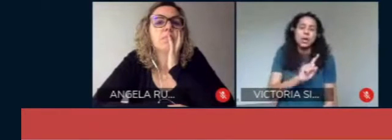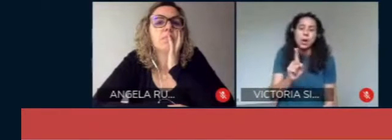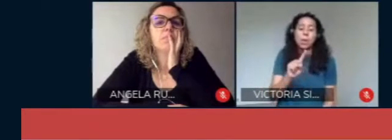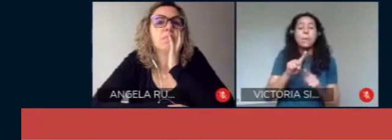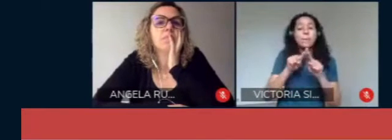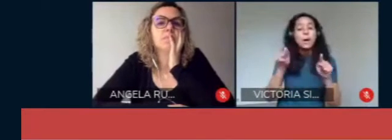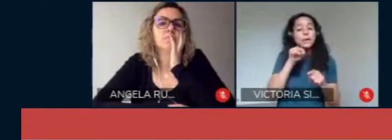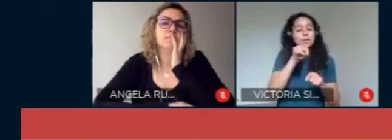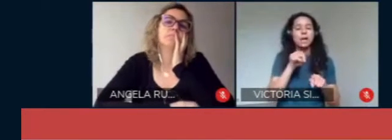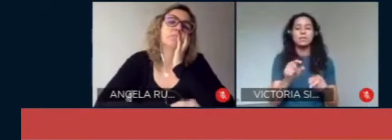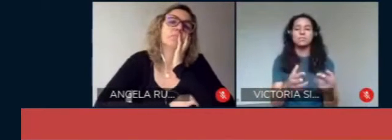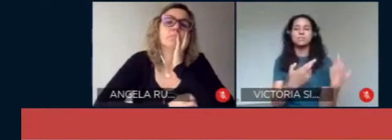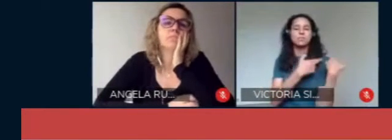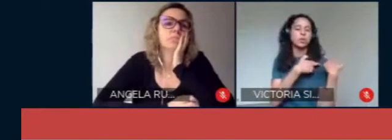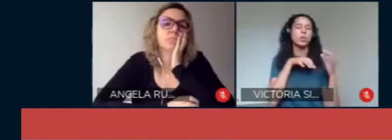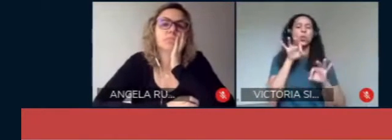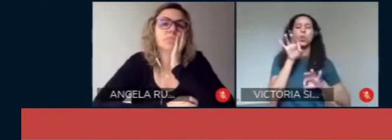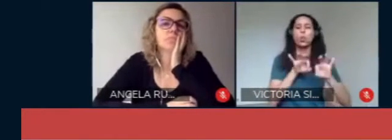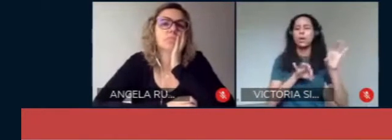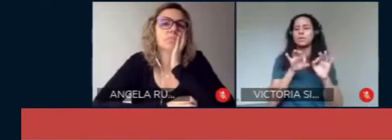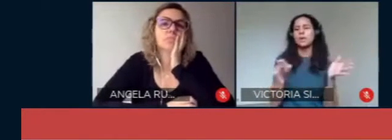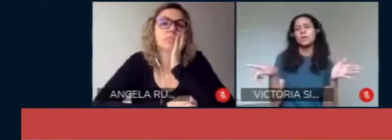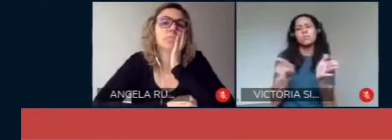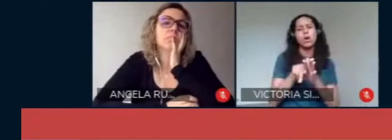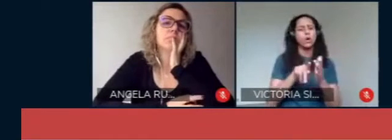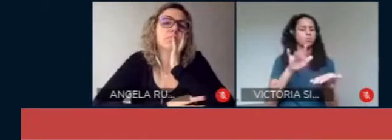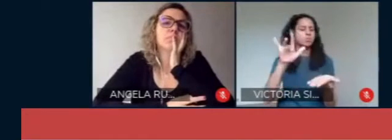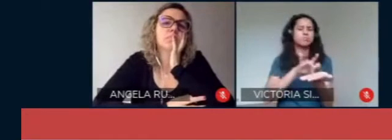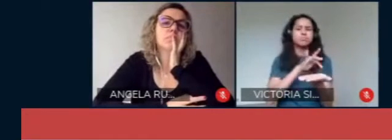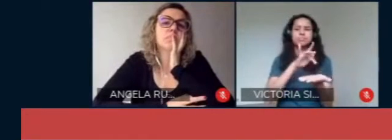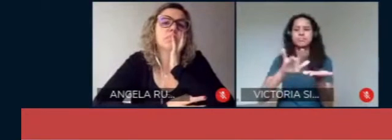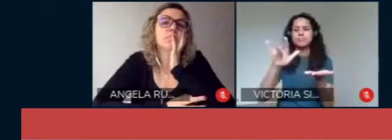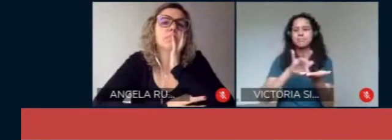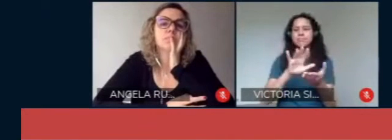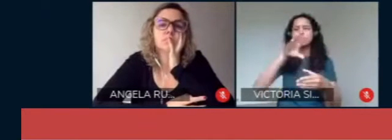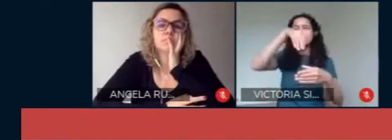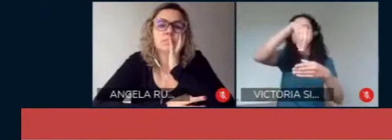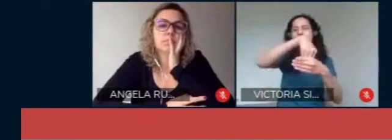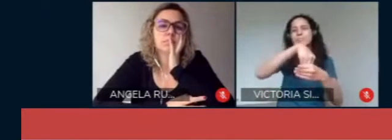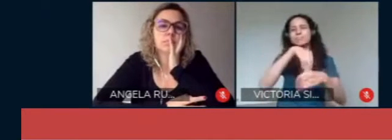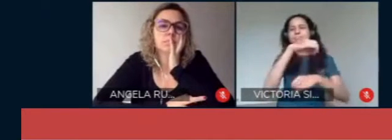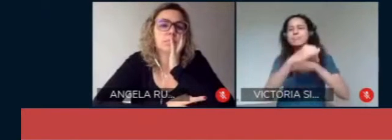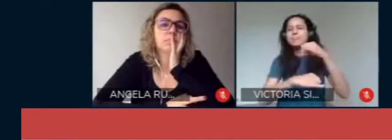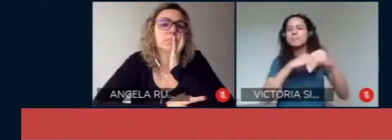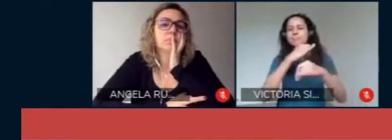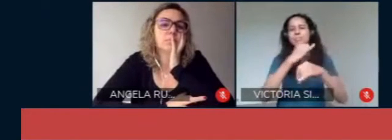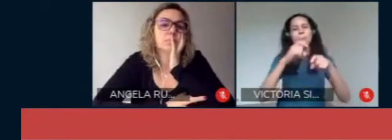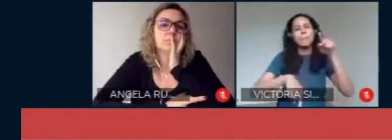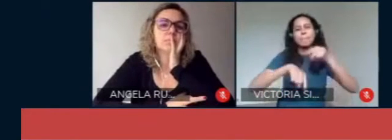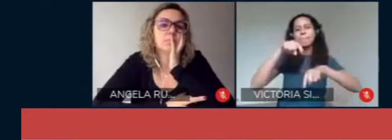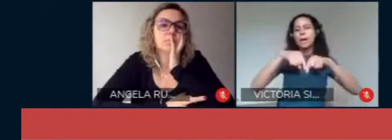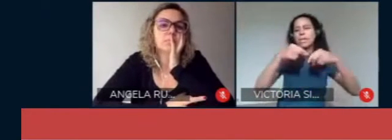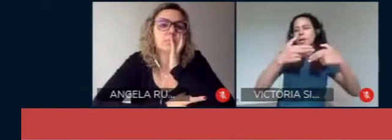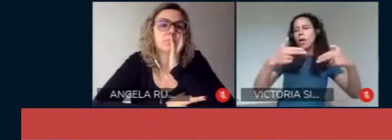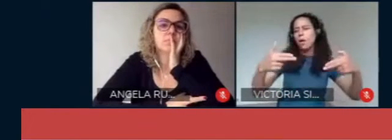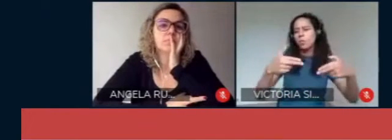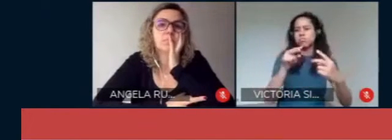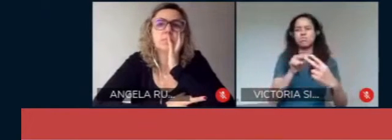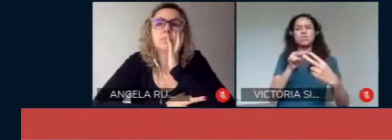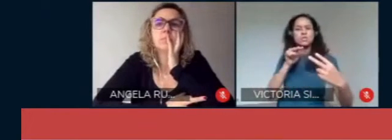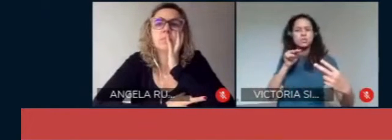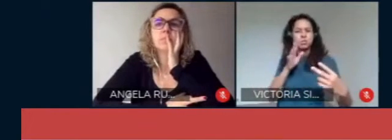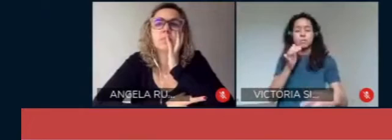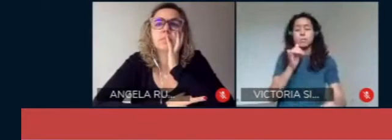o acervo eletrônico, as formas de disponibilizar documentos, como a gente está fazendo